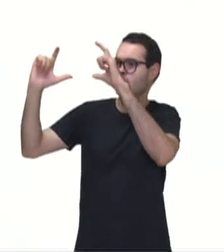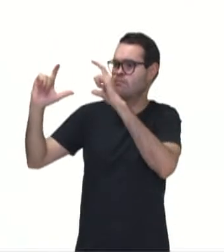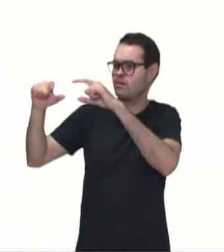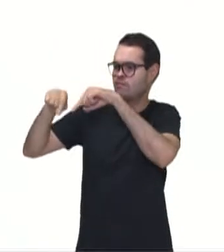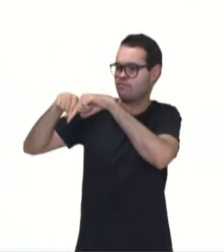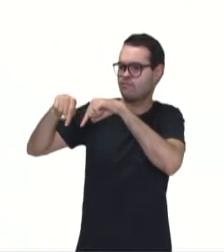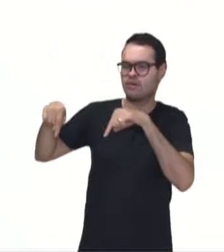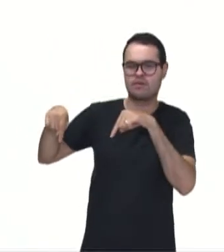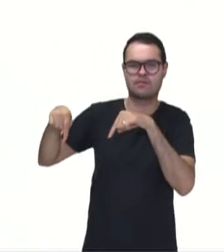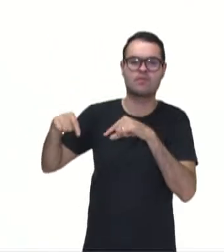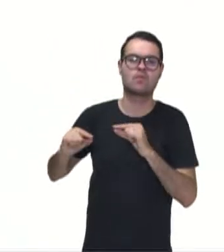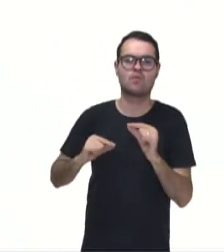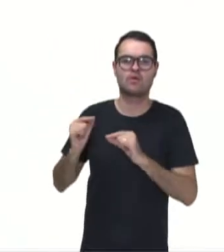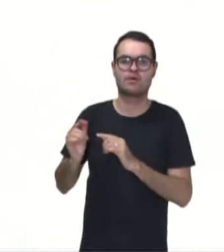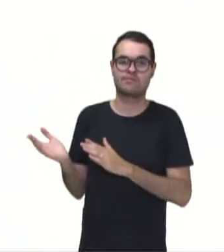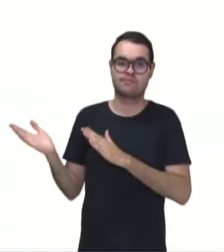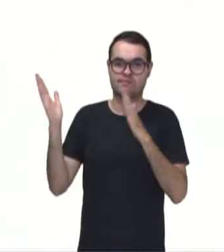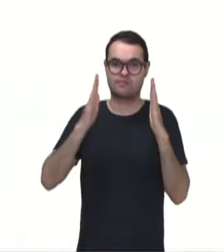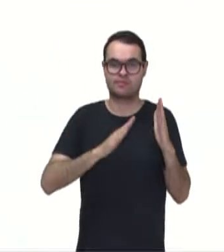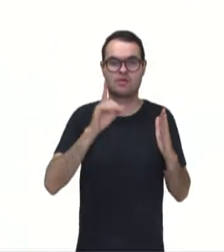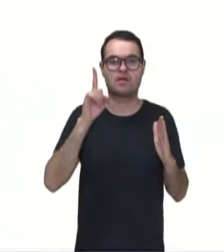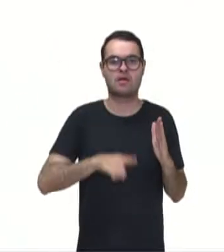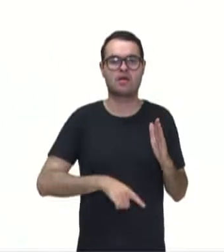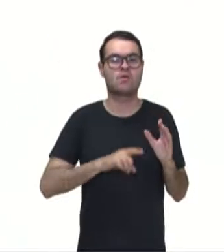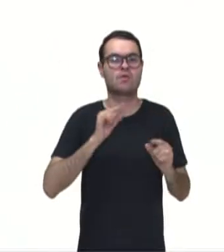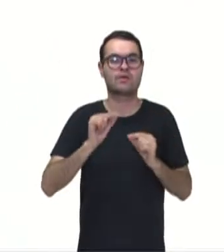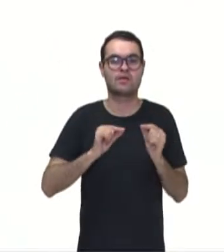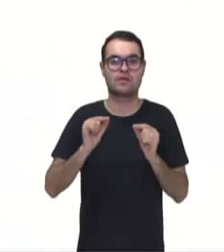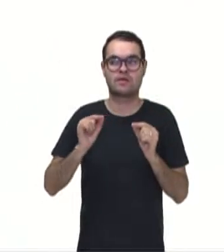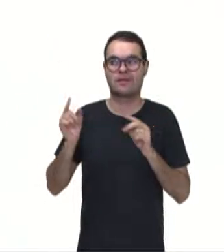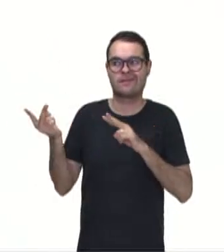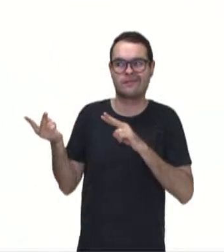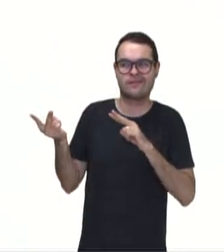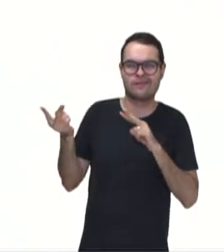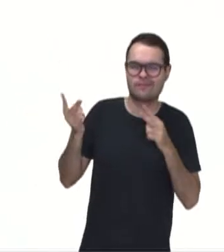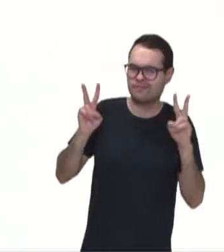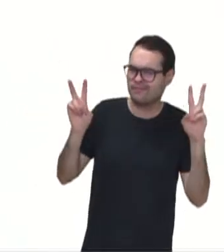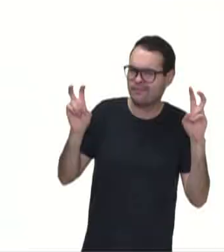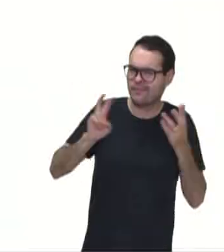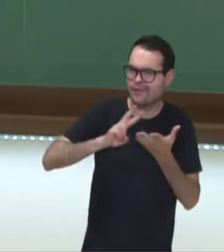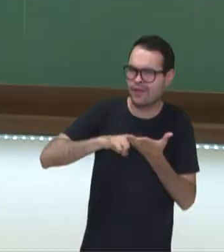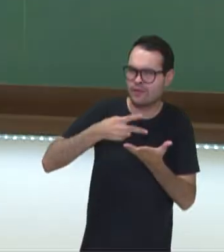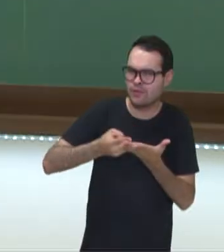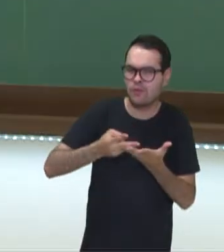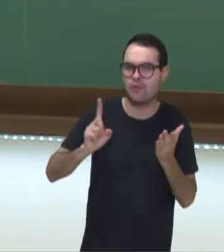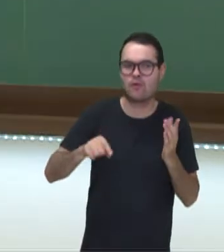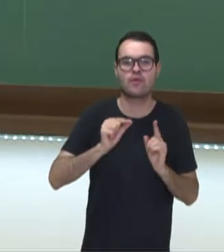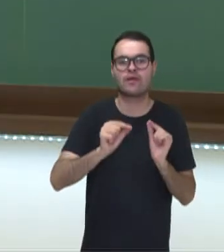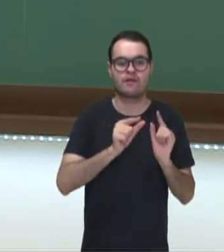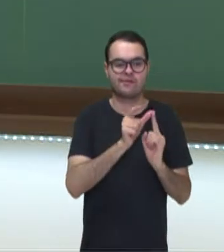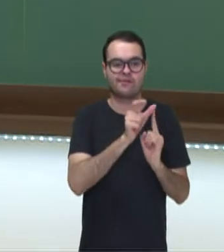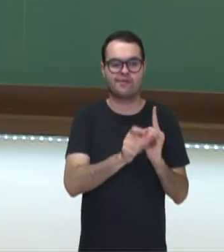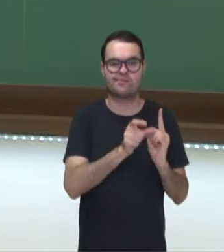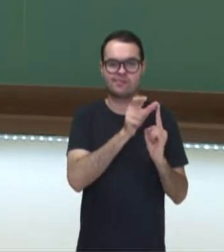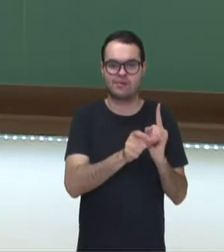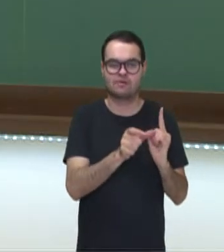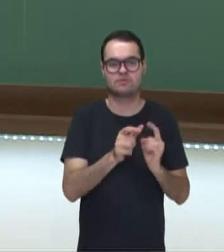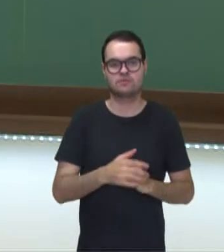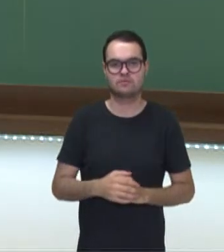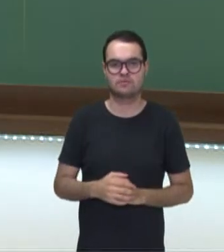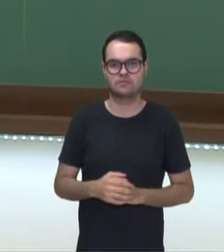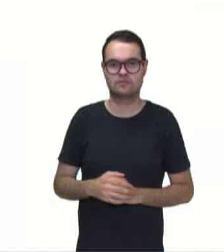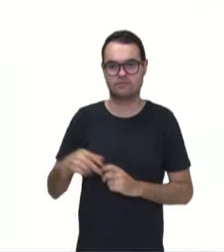esquema, E à direita a sua tradução, por assim dizer, é verbal. Os quadrinhos podem